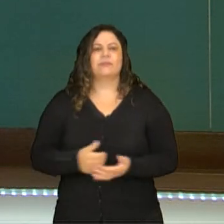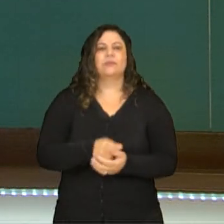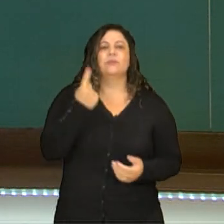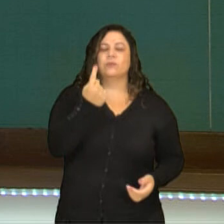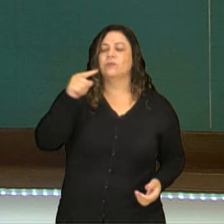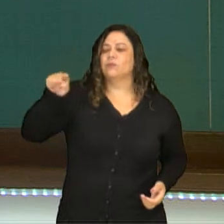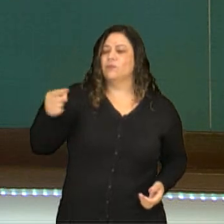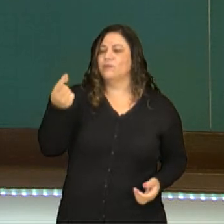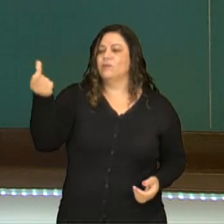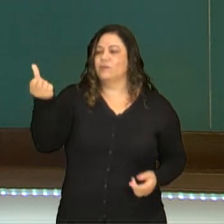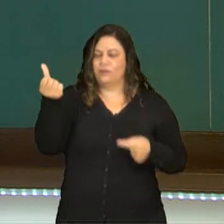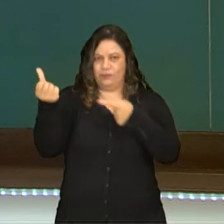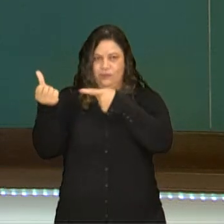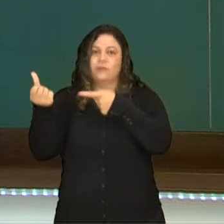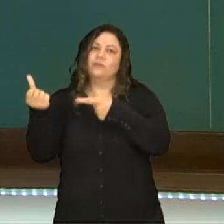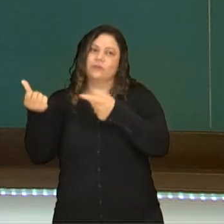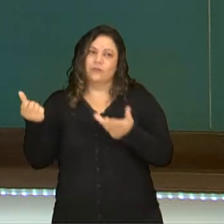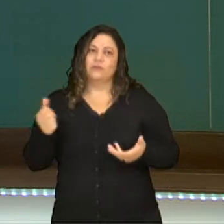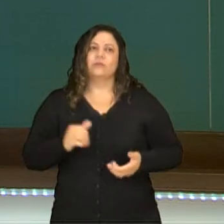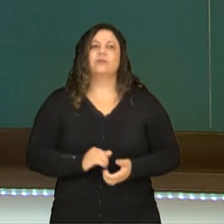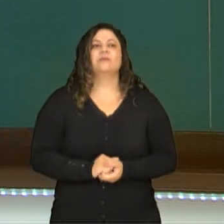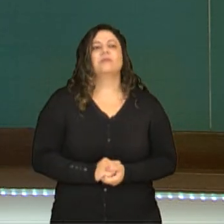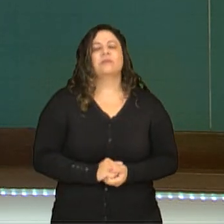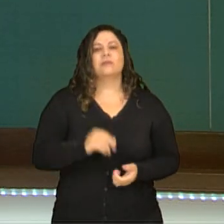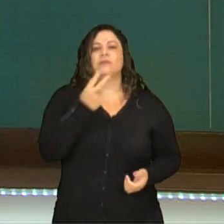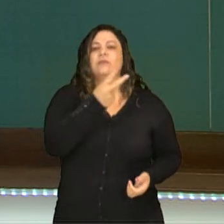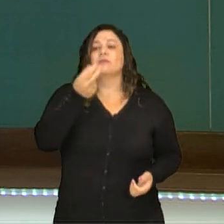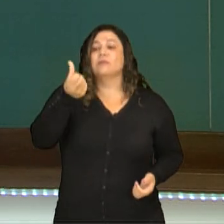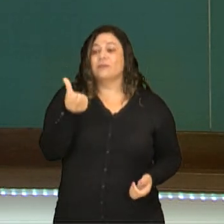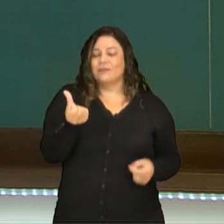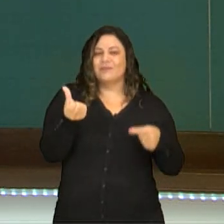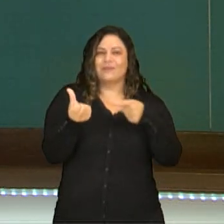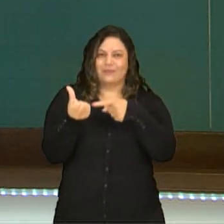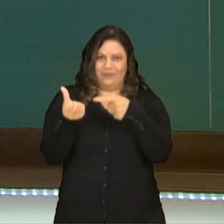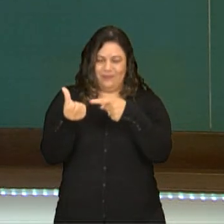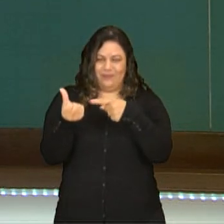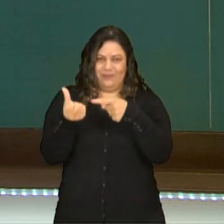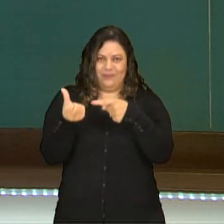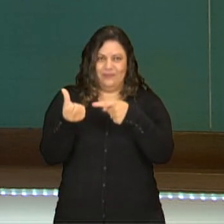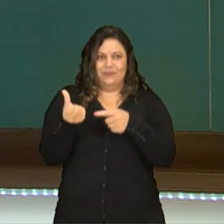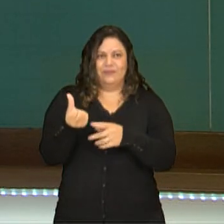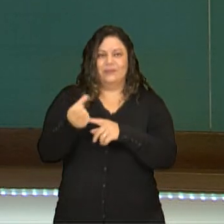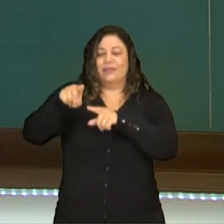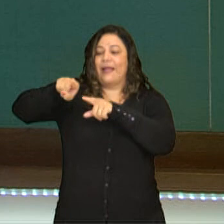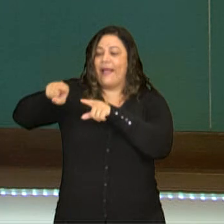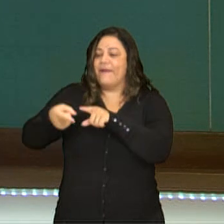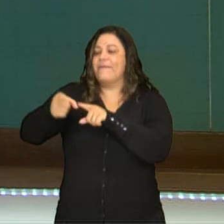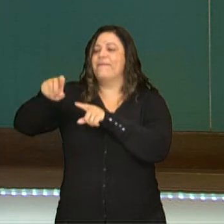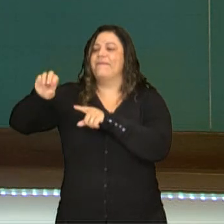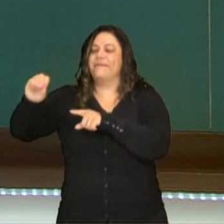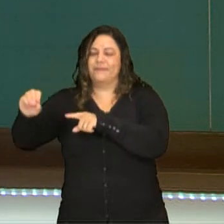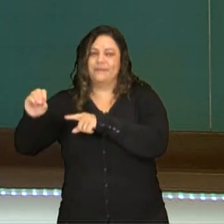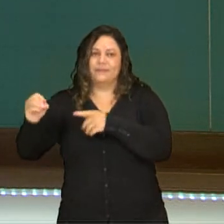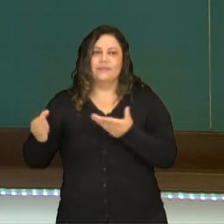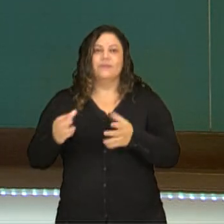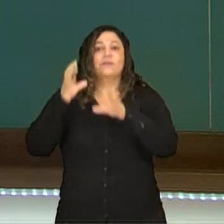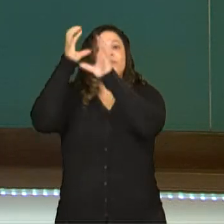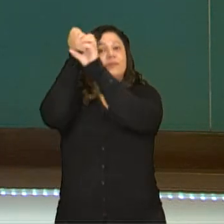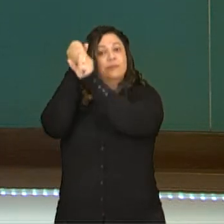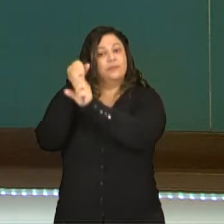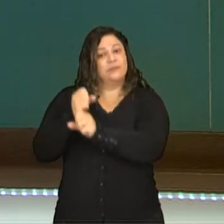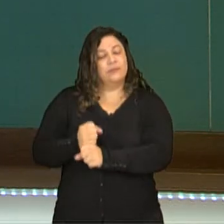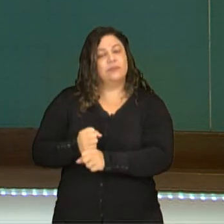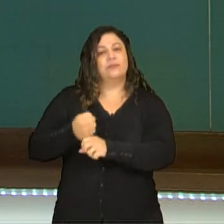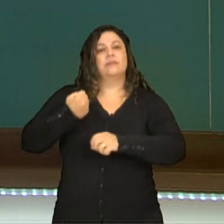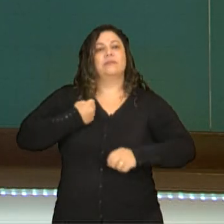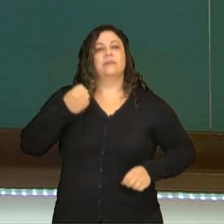vírgula. Então, a linha ali. E o 26 é outro número inteiro. Então, a vírgula está no final dele. Então, somando todos os